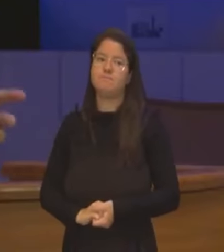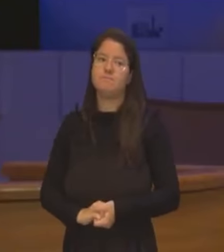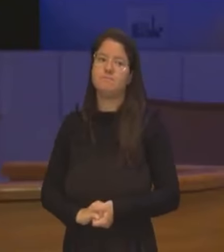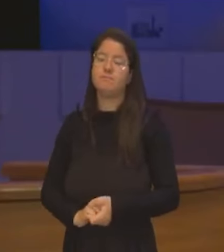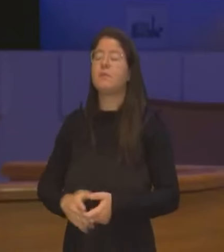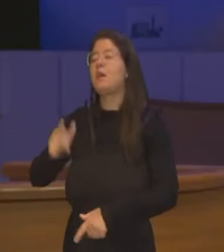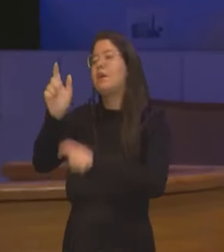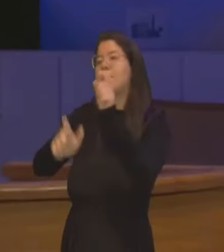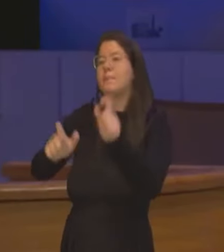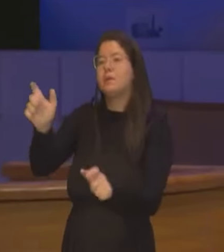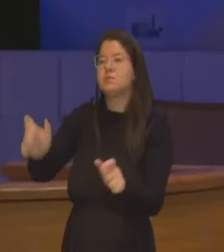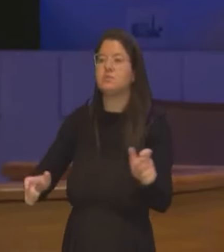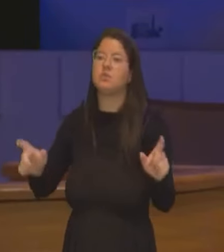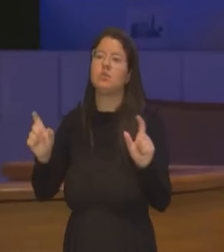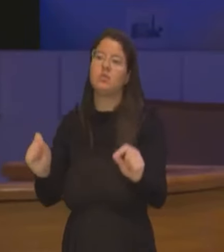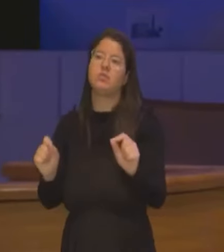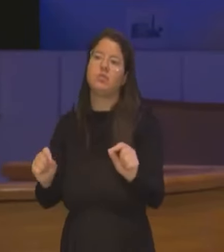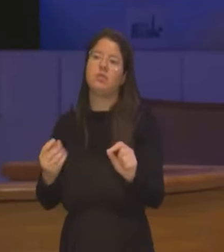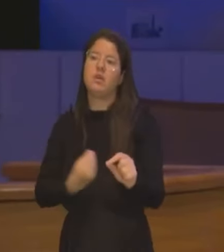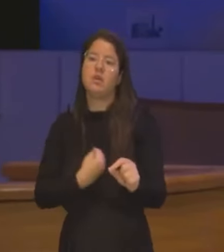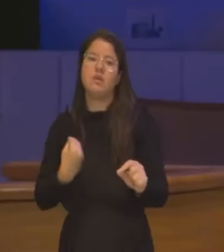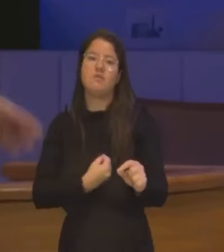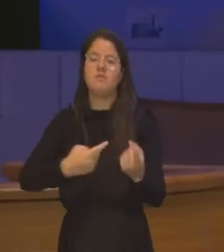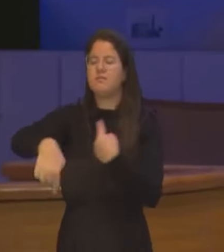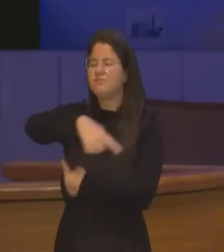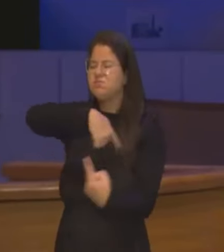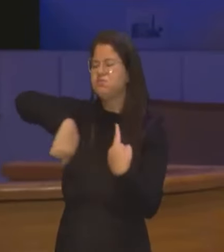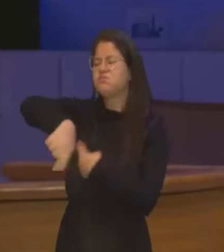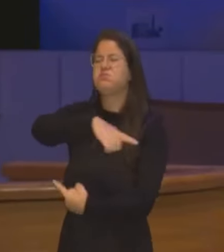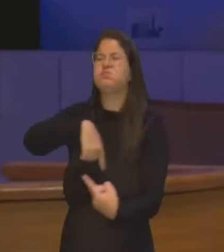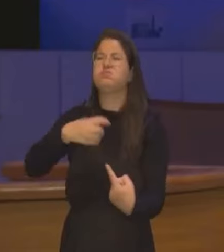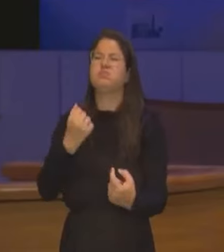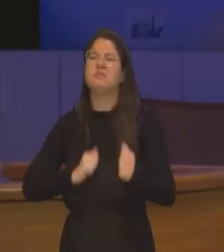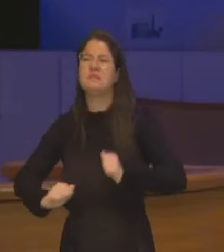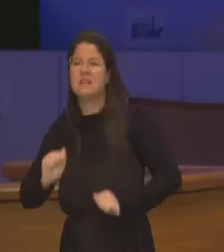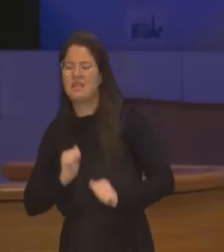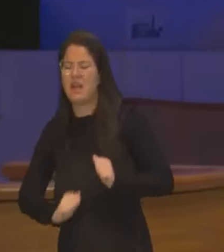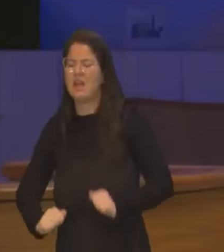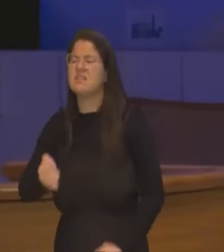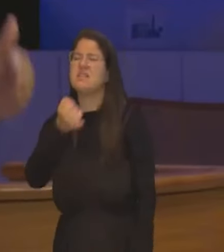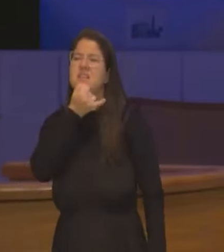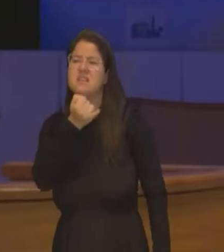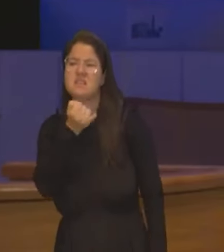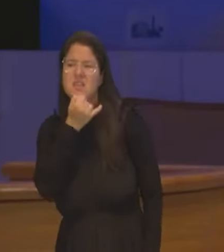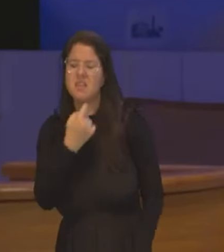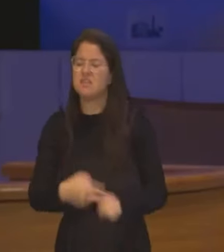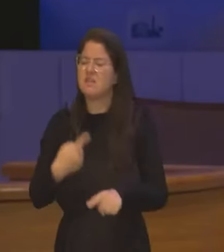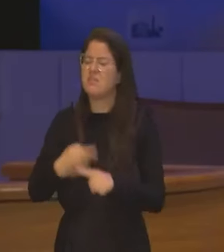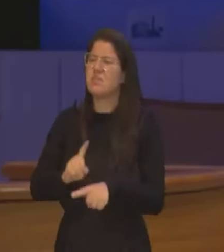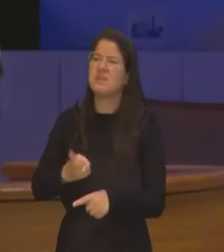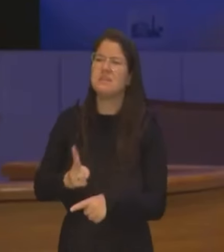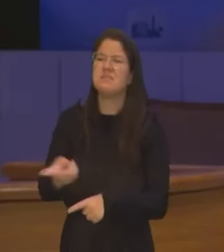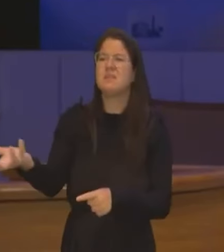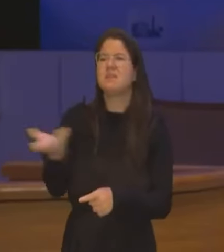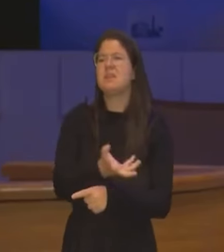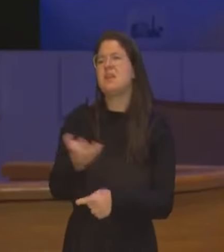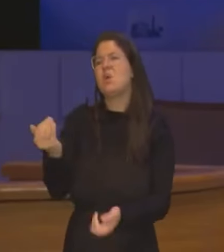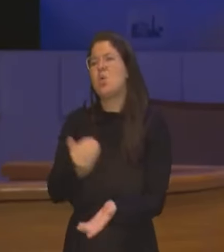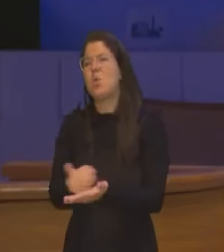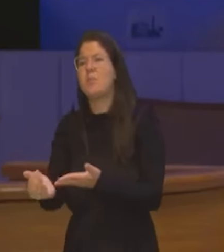Há pessoas aqui no nosso meio que vivem ciclos de frustração, porque sempre estão tentando